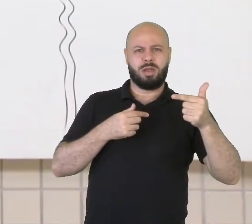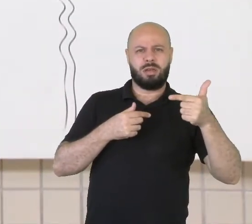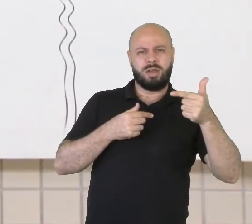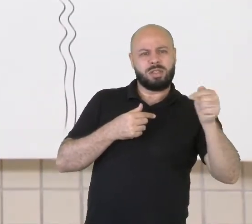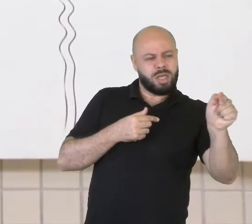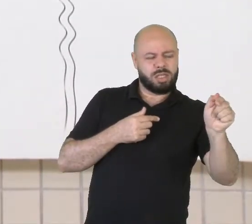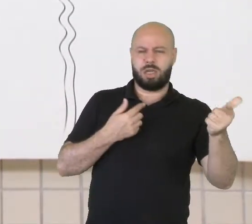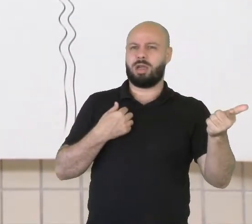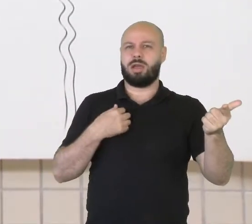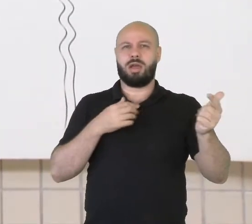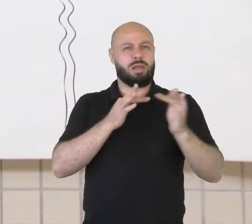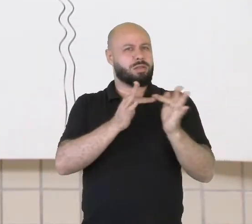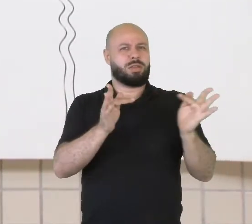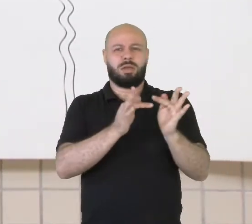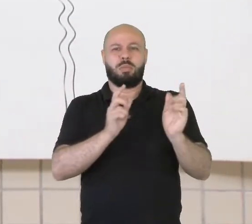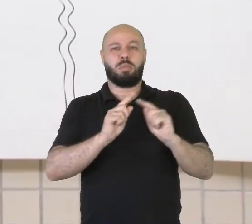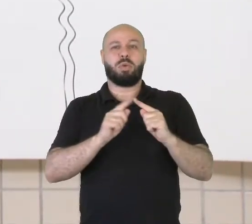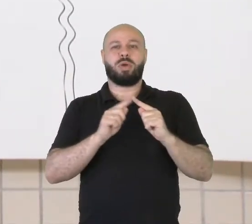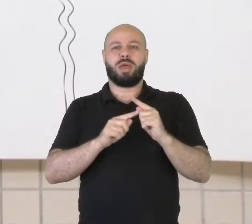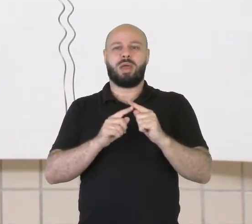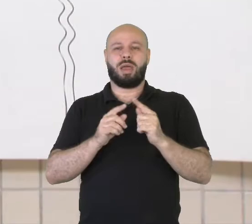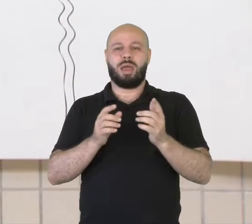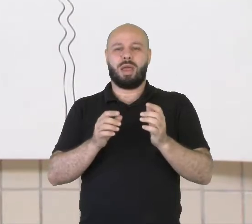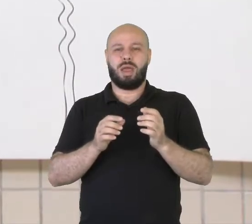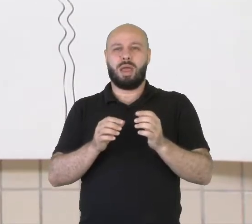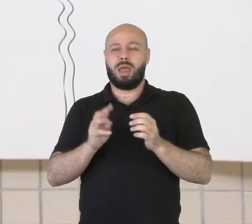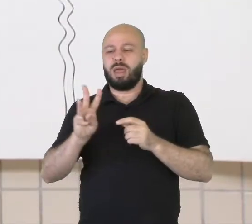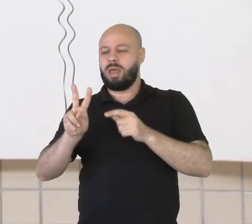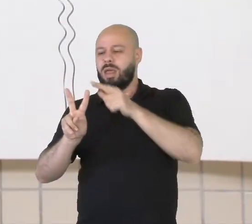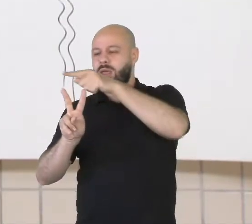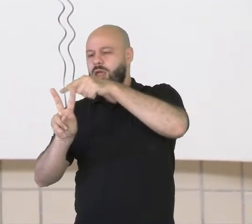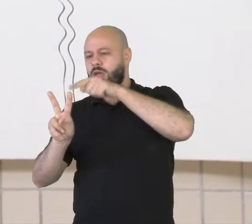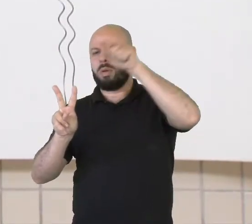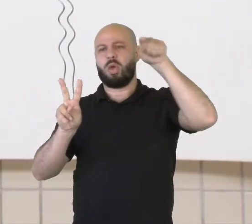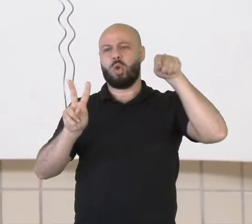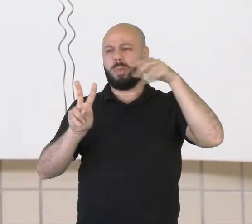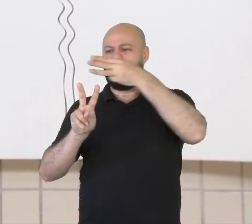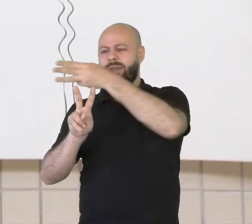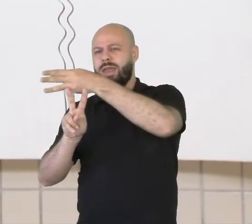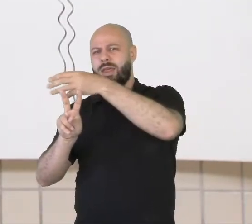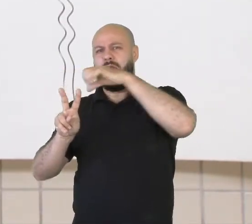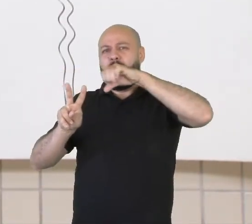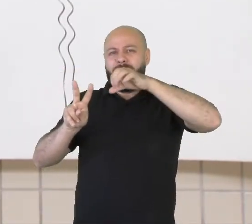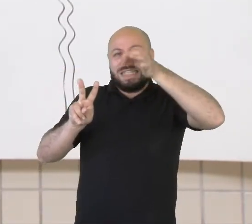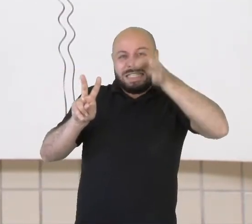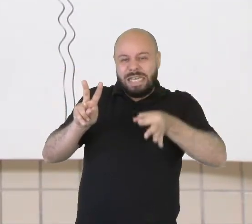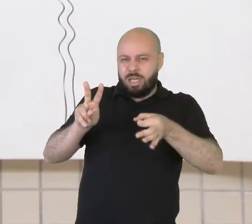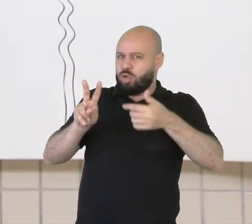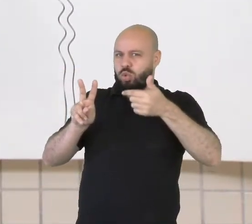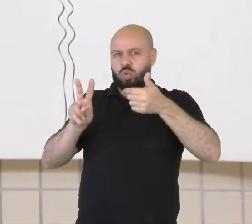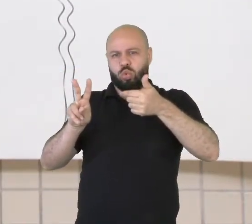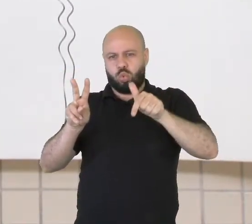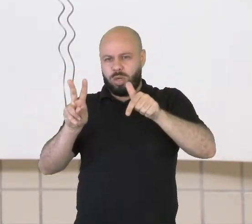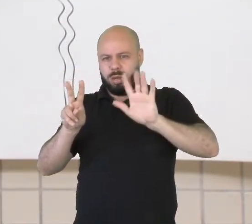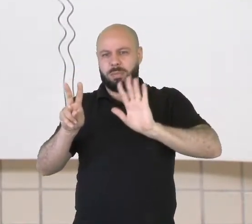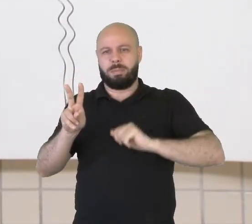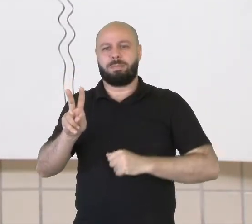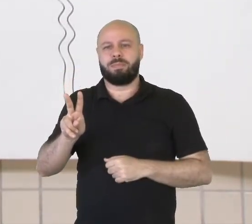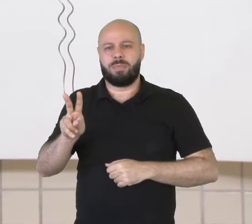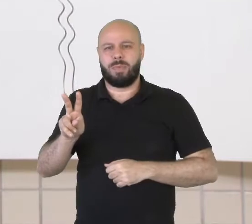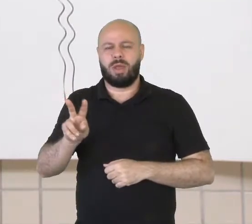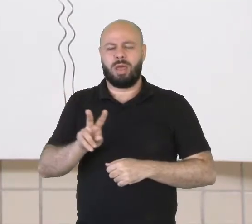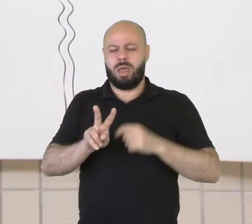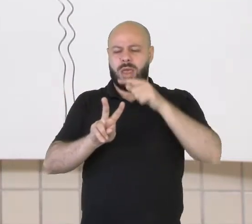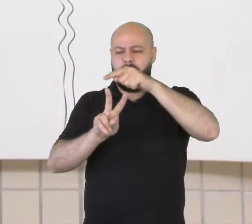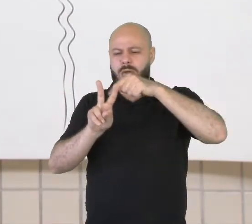Simples, não existe raiz cúbica do 9 exata e não existe raiz cúbica do 3 exata. Vamos testar